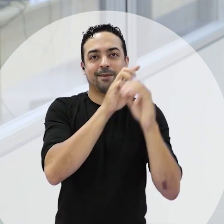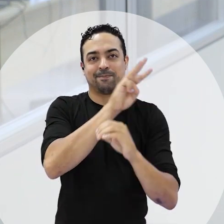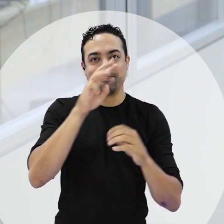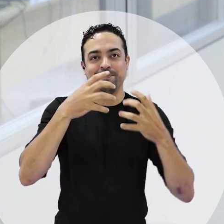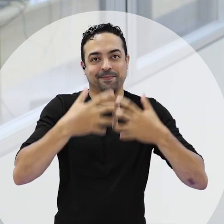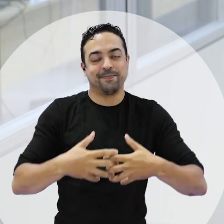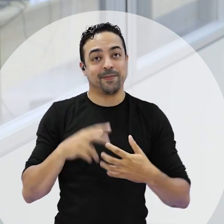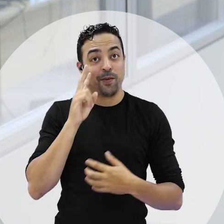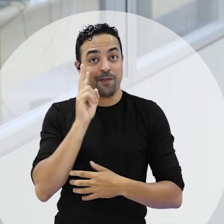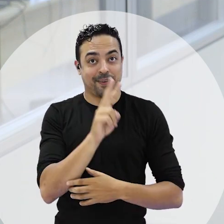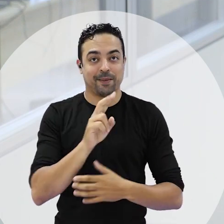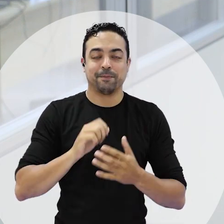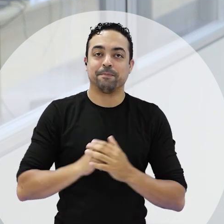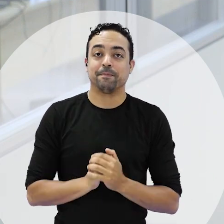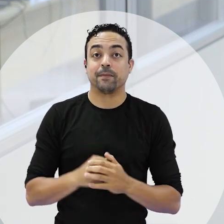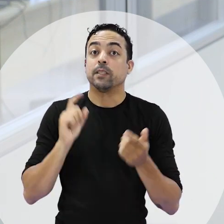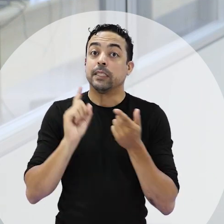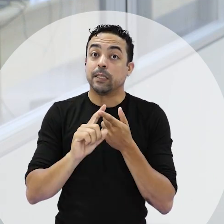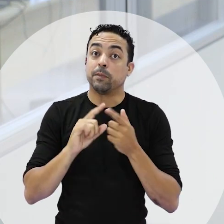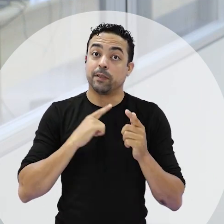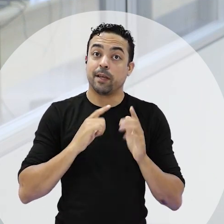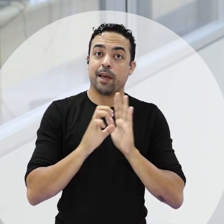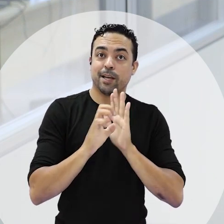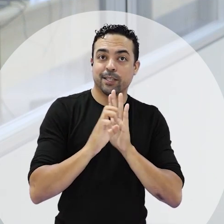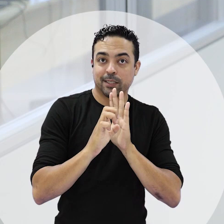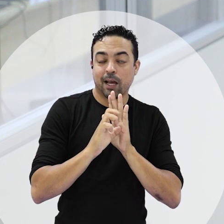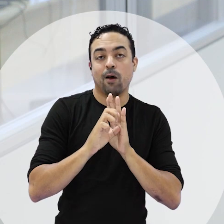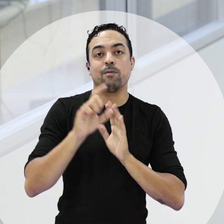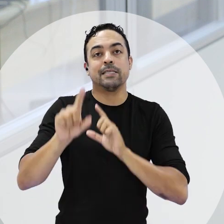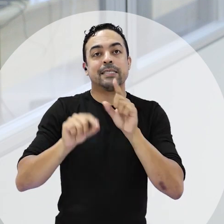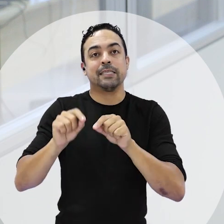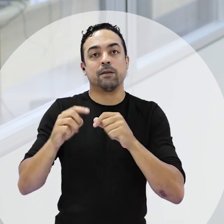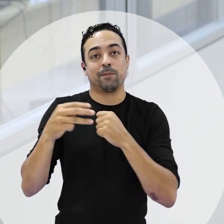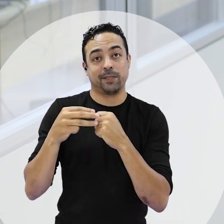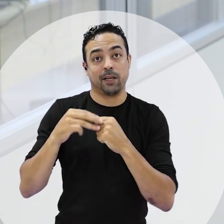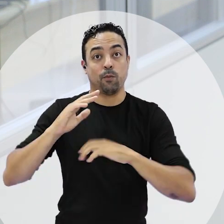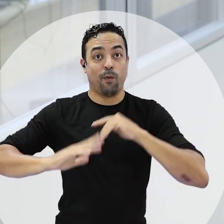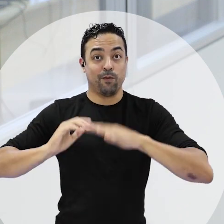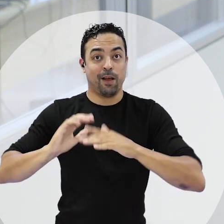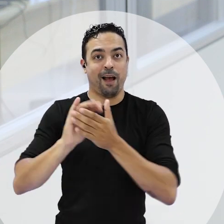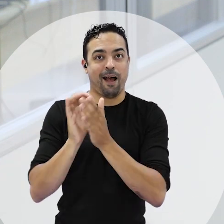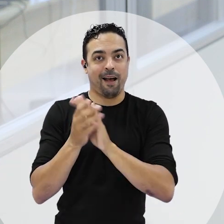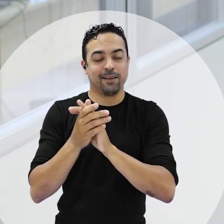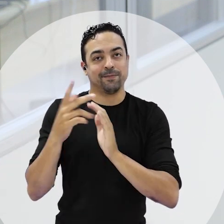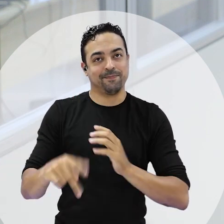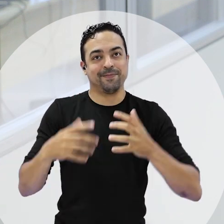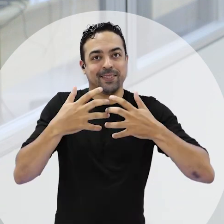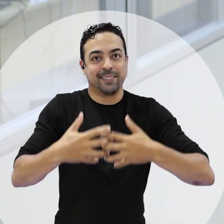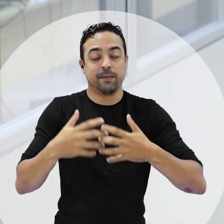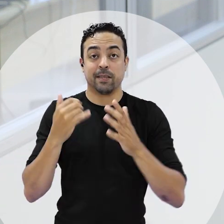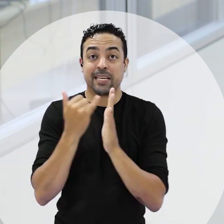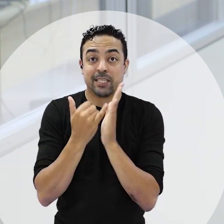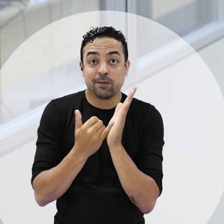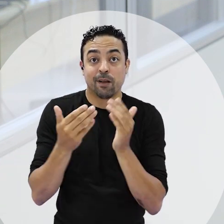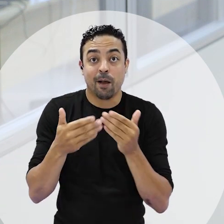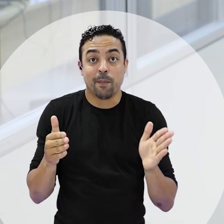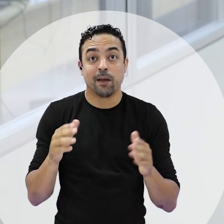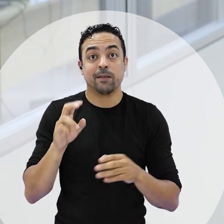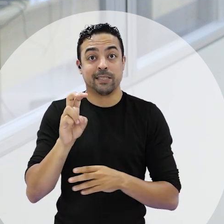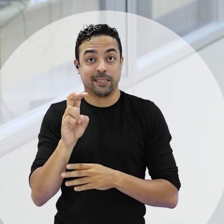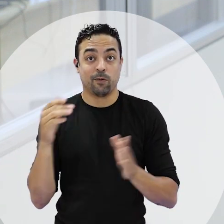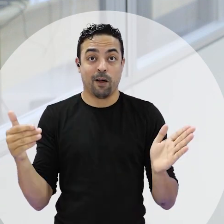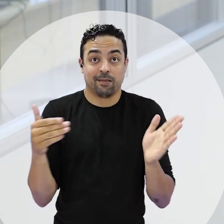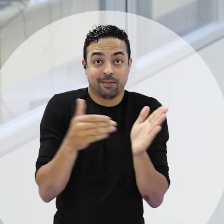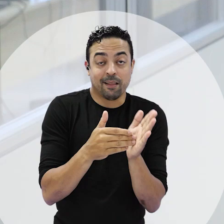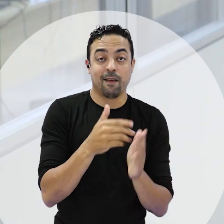confere lá e já está disponível o edital de seleção para o mestrado profissional em artes do IFC as inscrições estarão